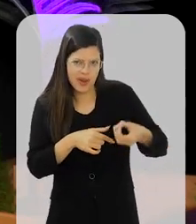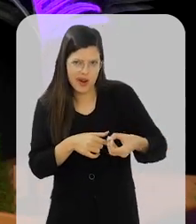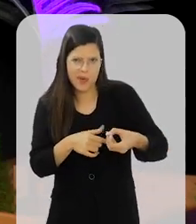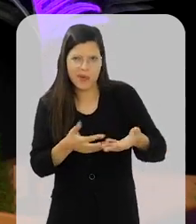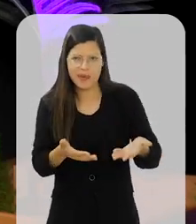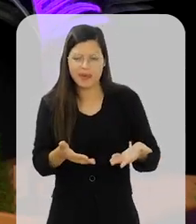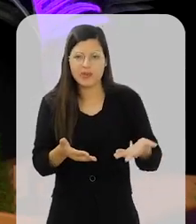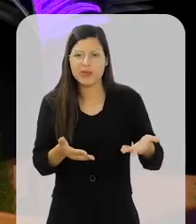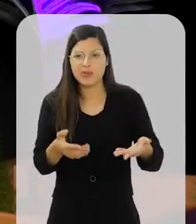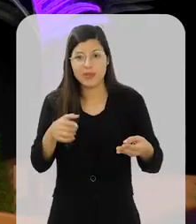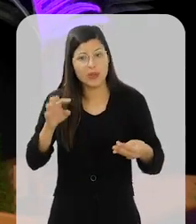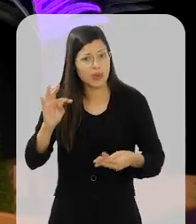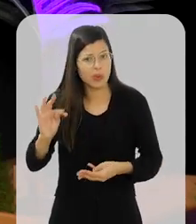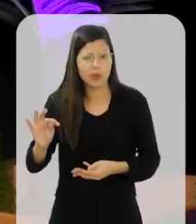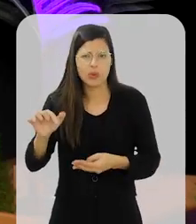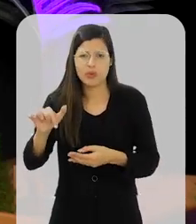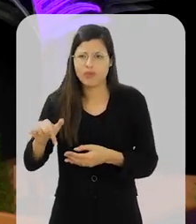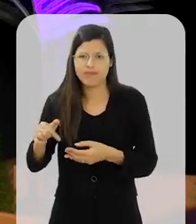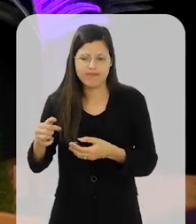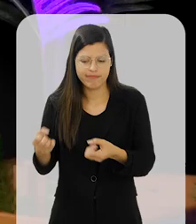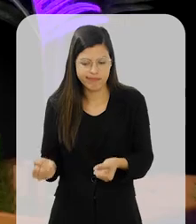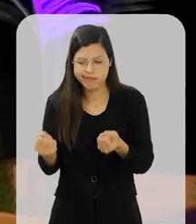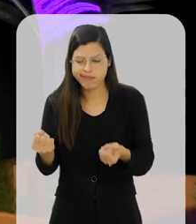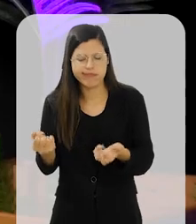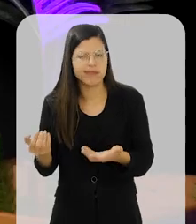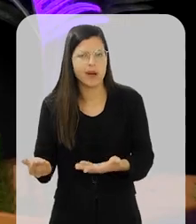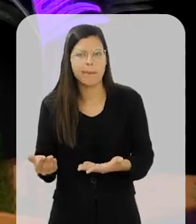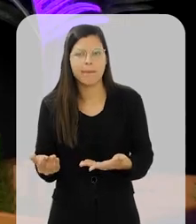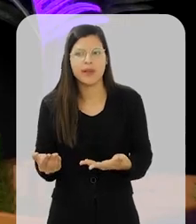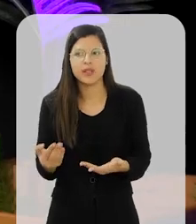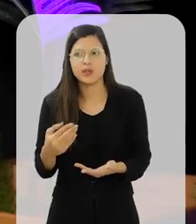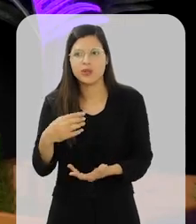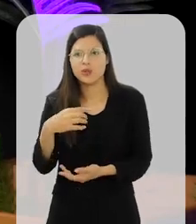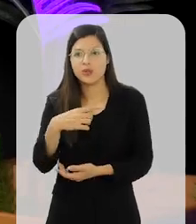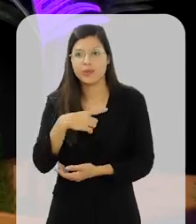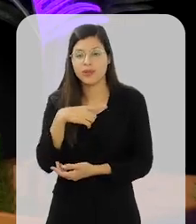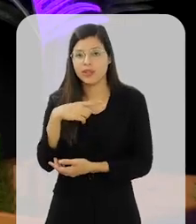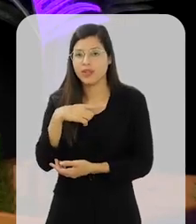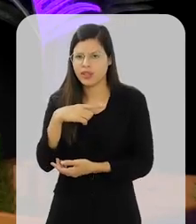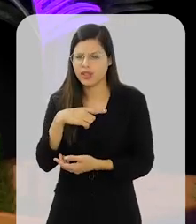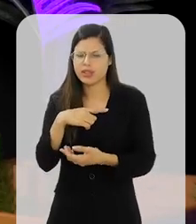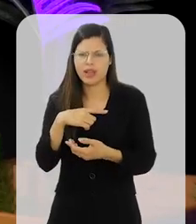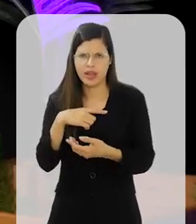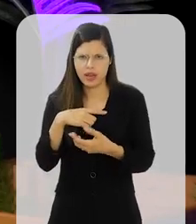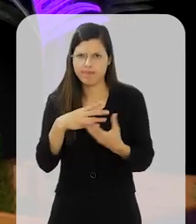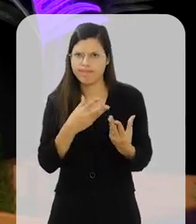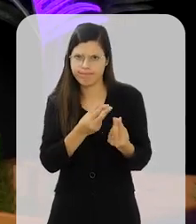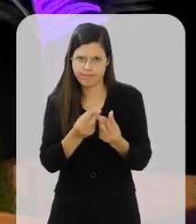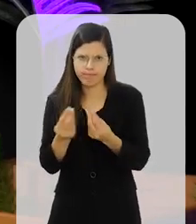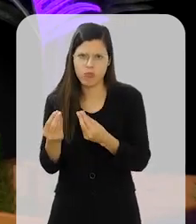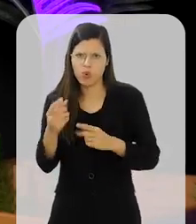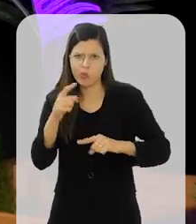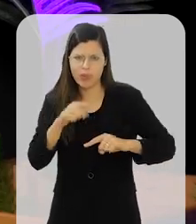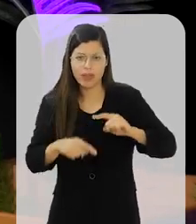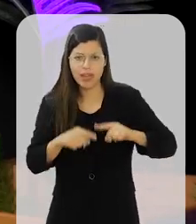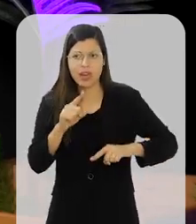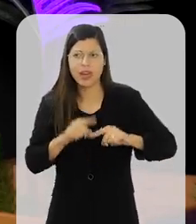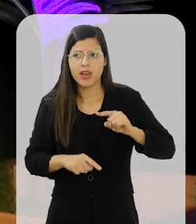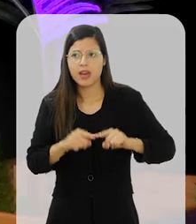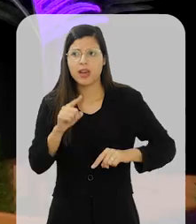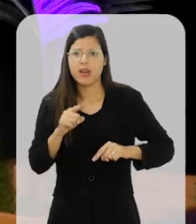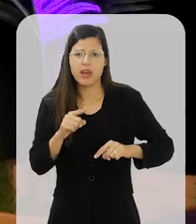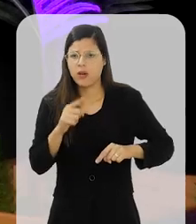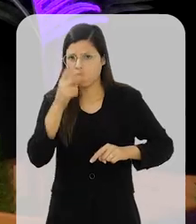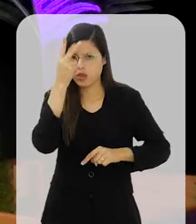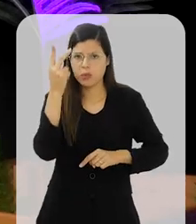caroço. Geram toneladas. Então, acredito que, assim, tem muito produto e